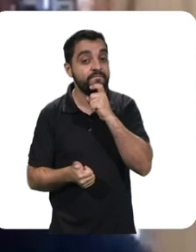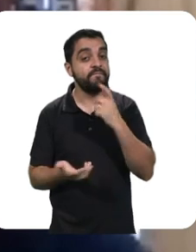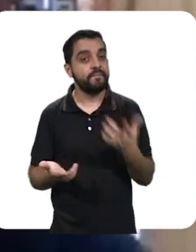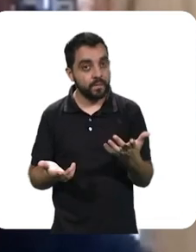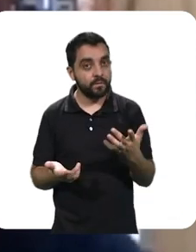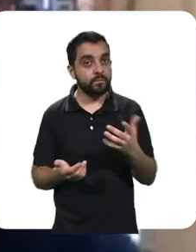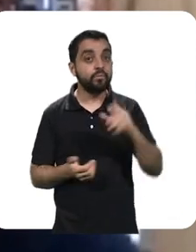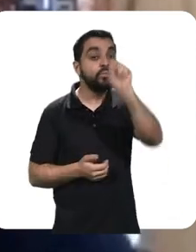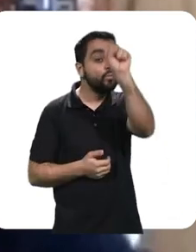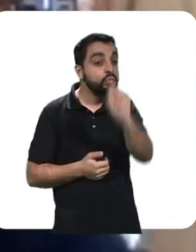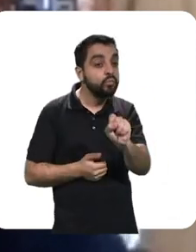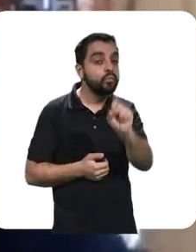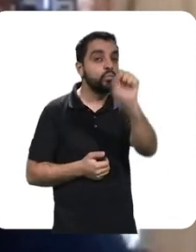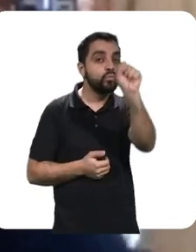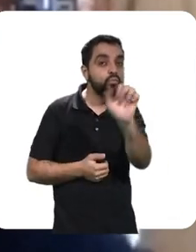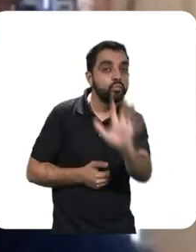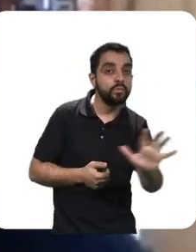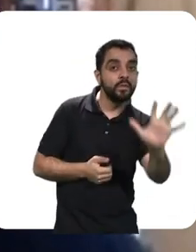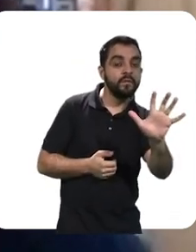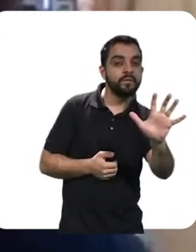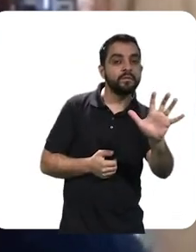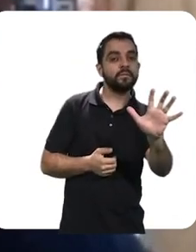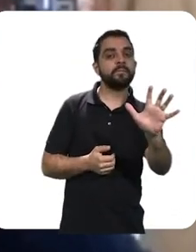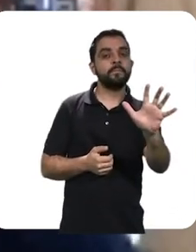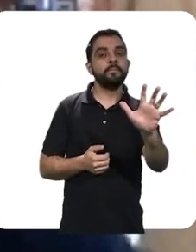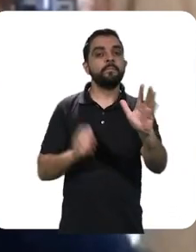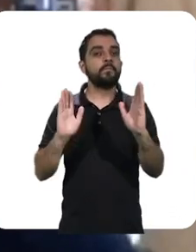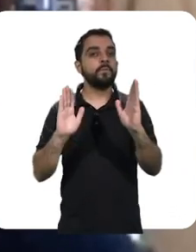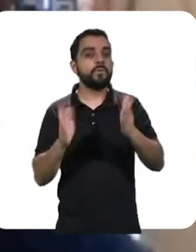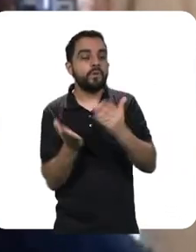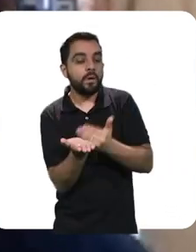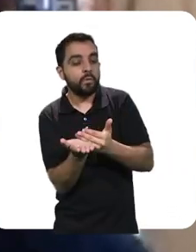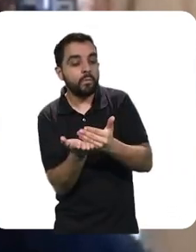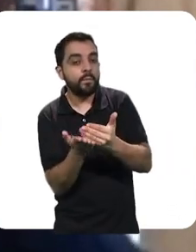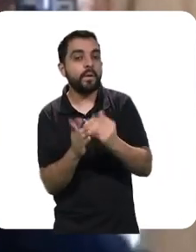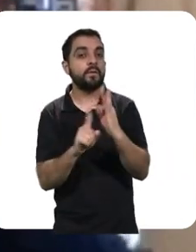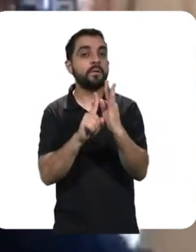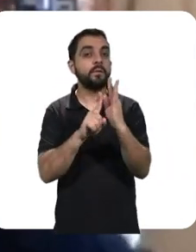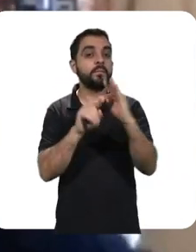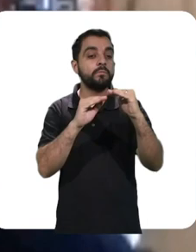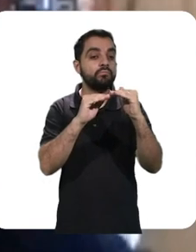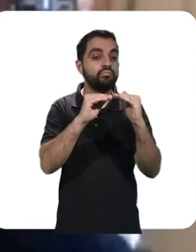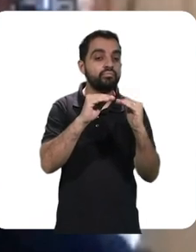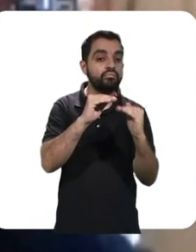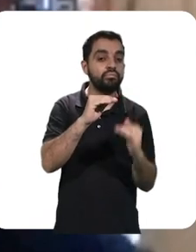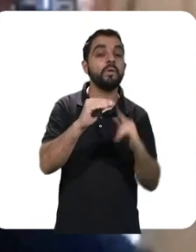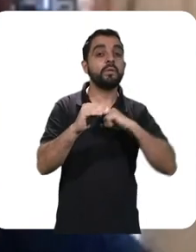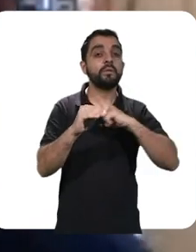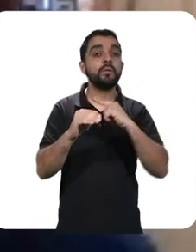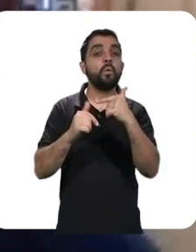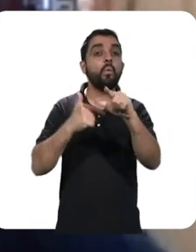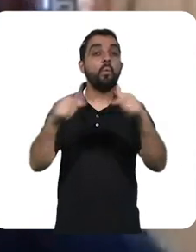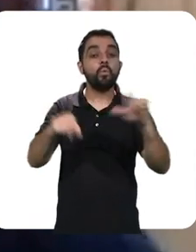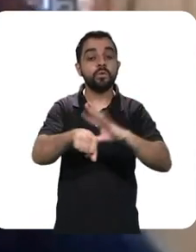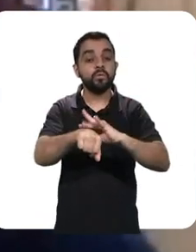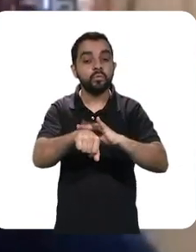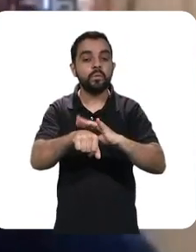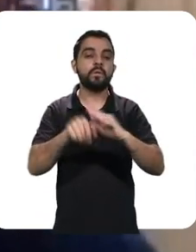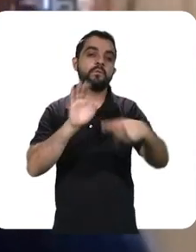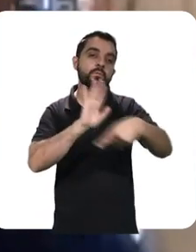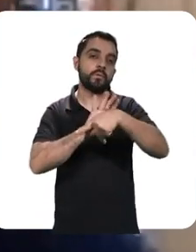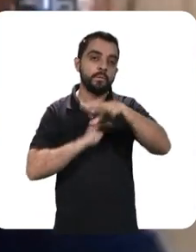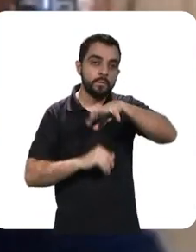e no sudeste do Brasil, onde a gente vai ter, já estamos tendo muitos agentes etiológicos que causam doença